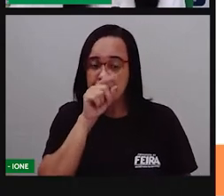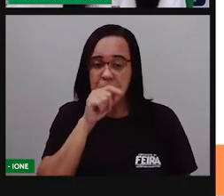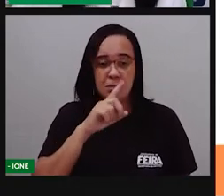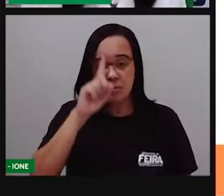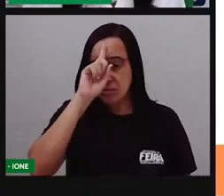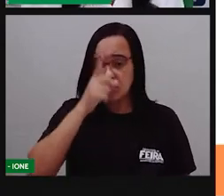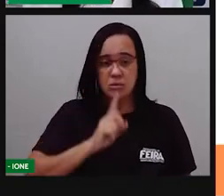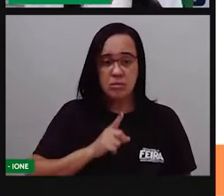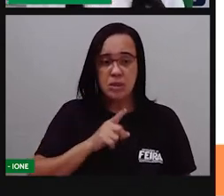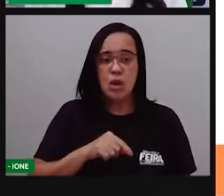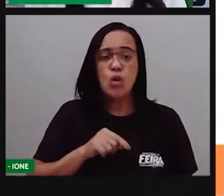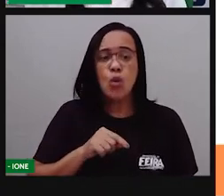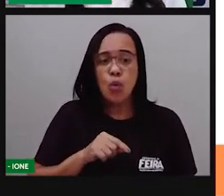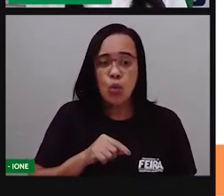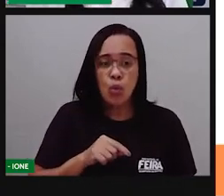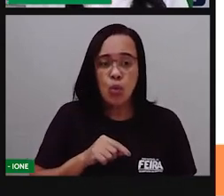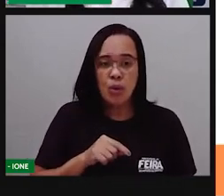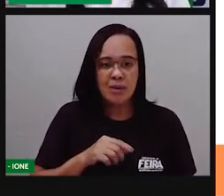A.